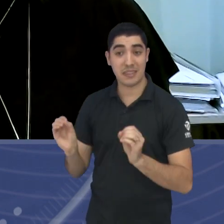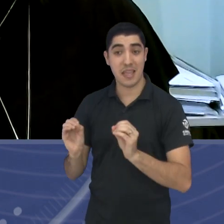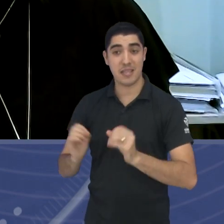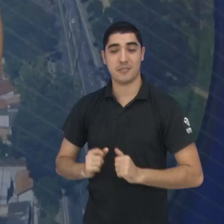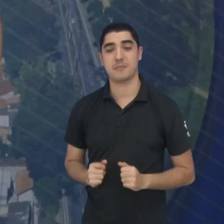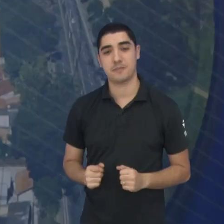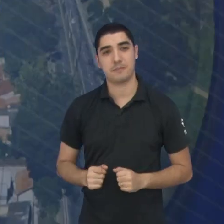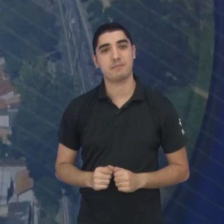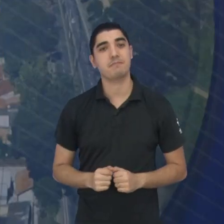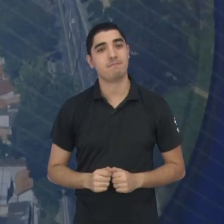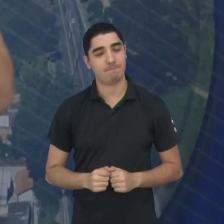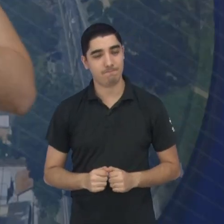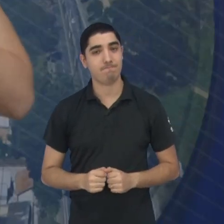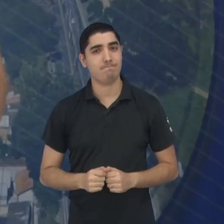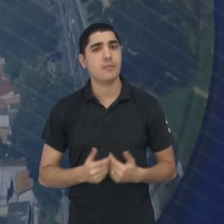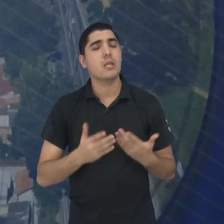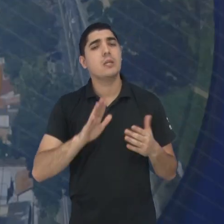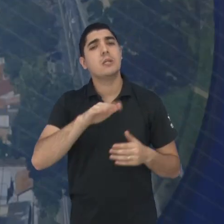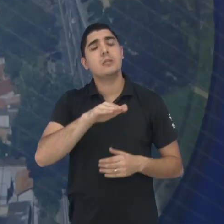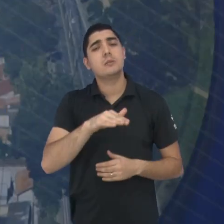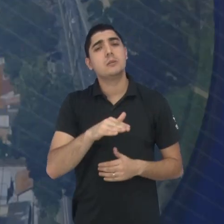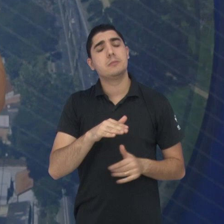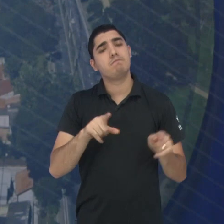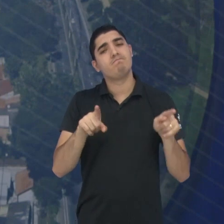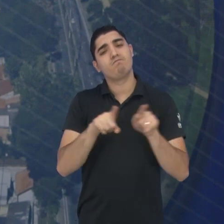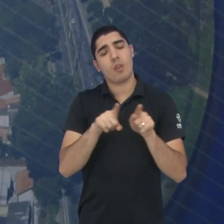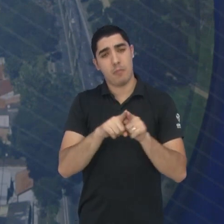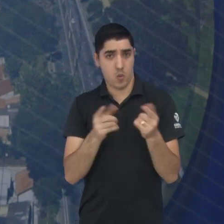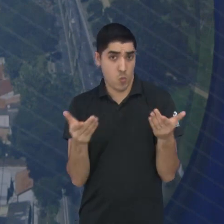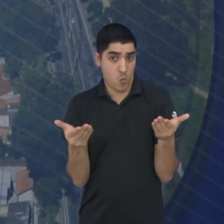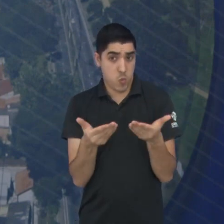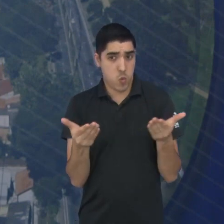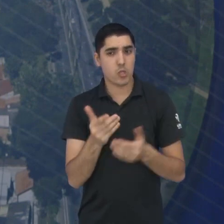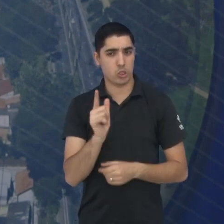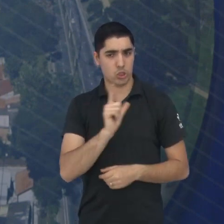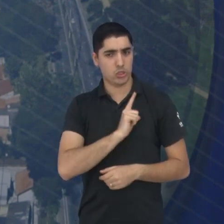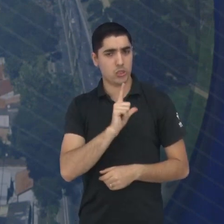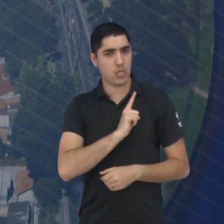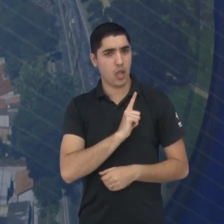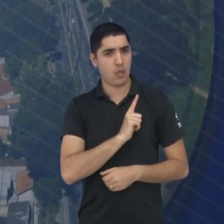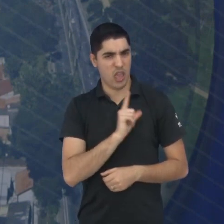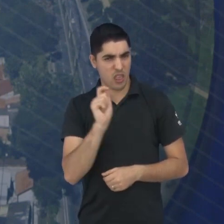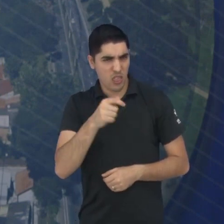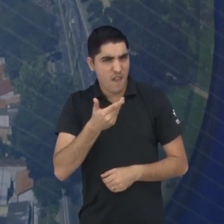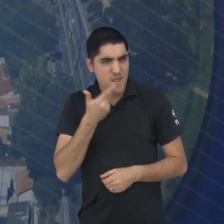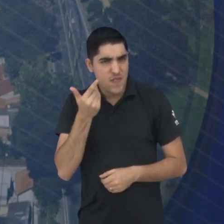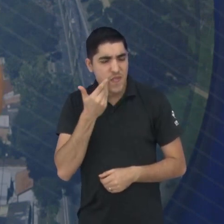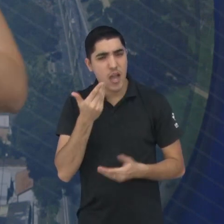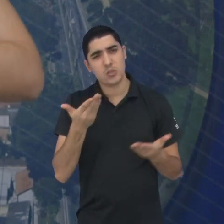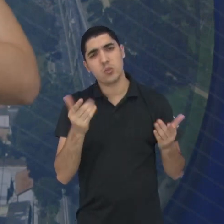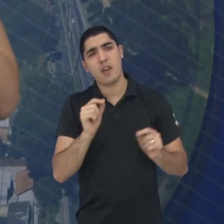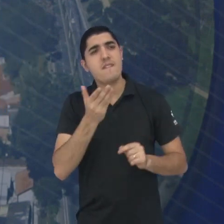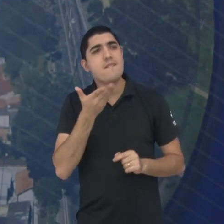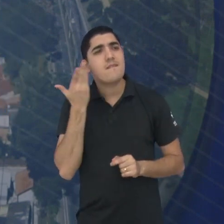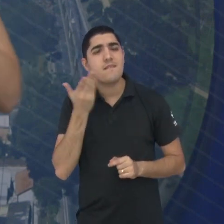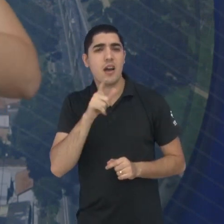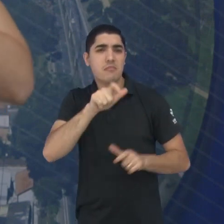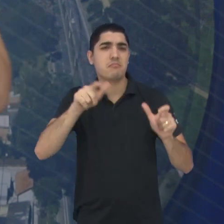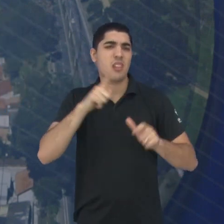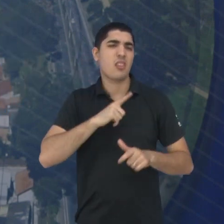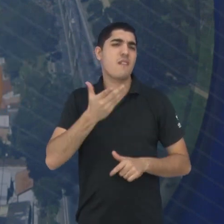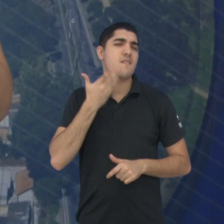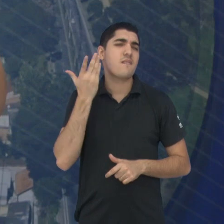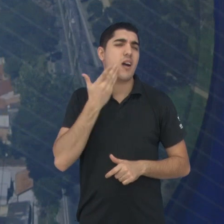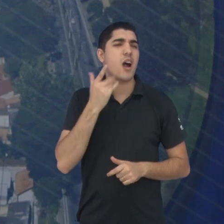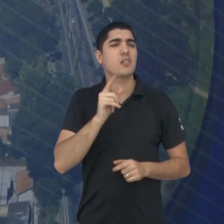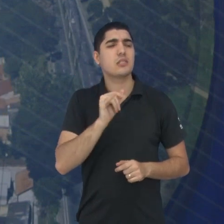E, Frediano, hoje há muitas ferramentas, é fácil os pais, eles, de repente, cadastrar